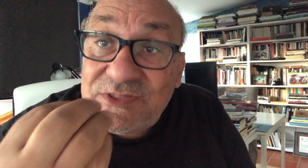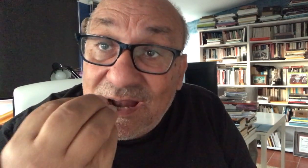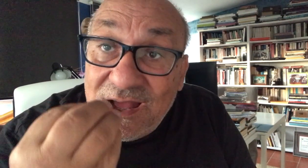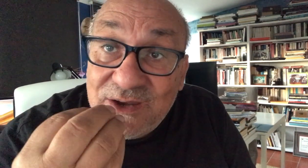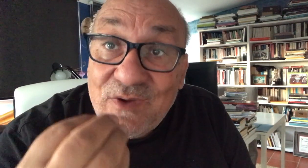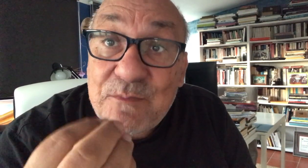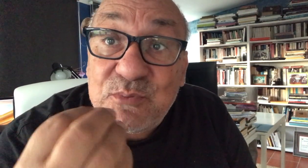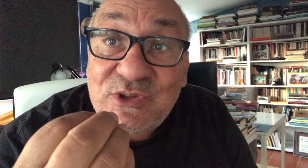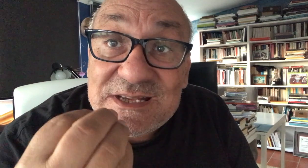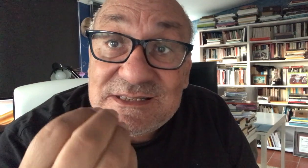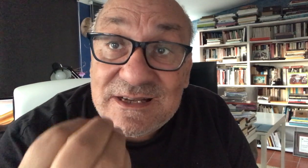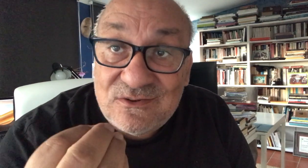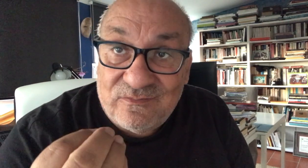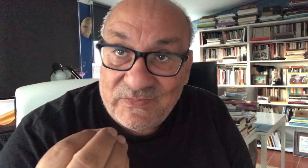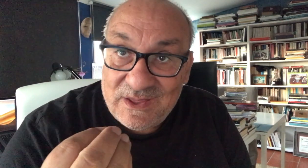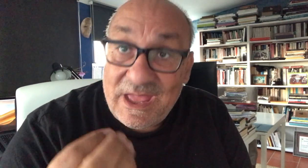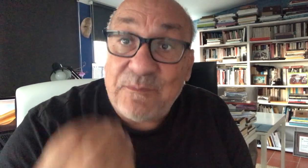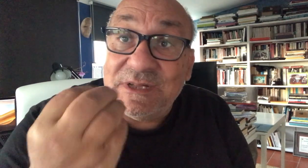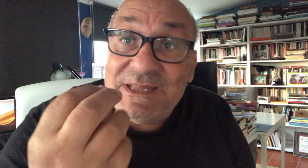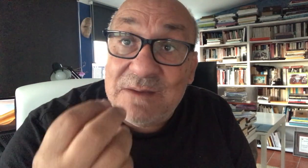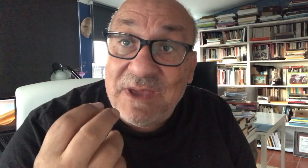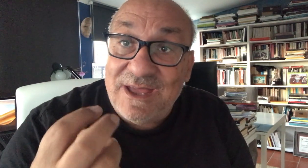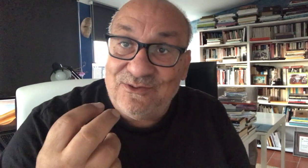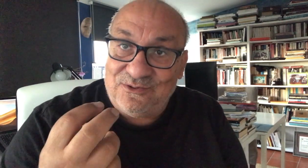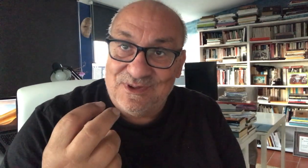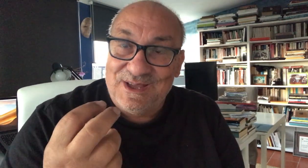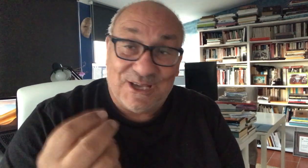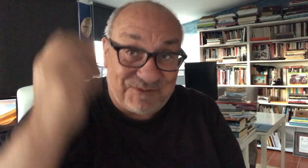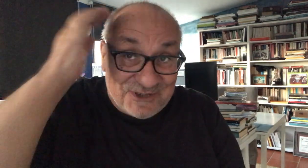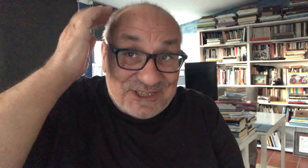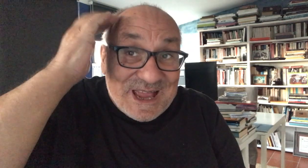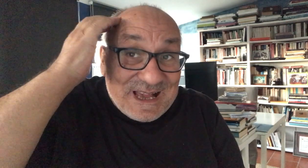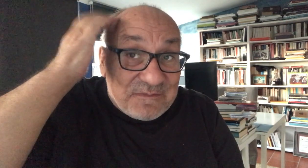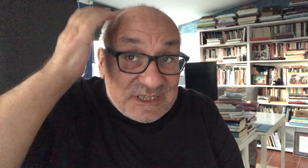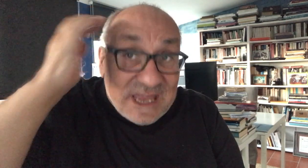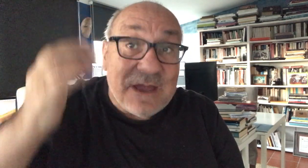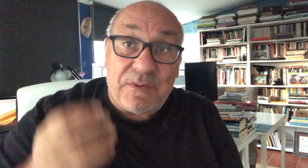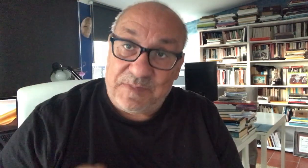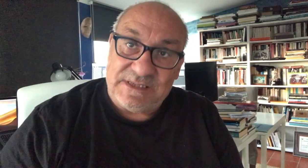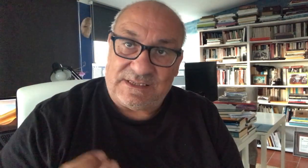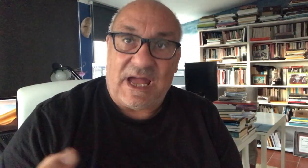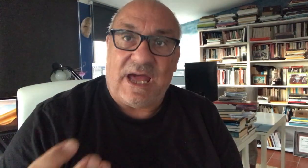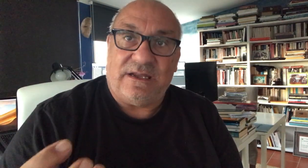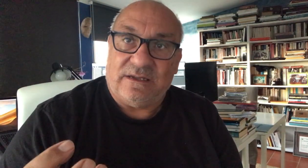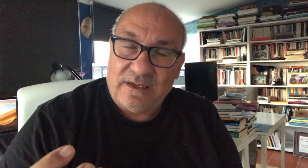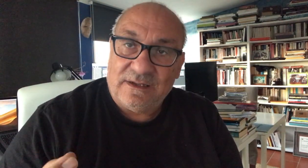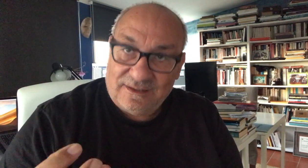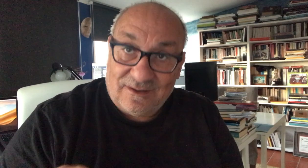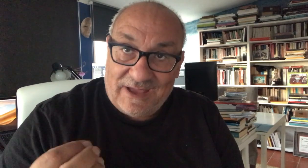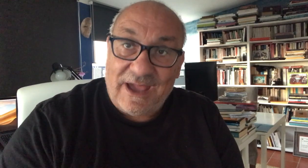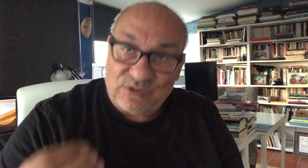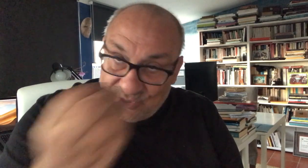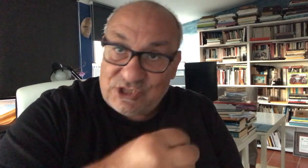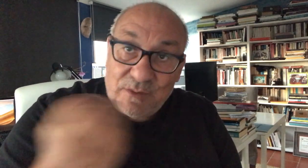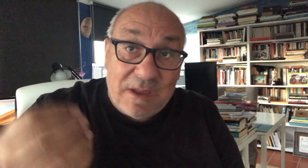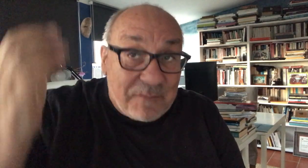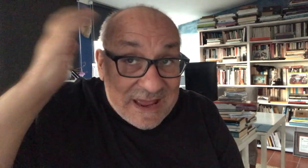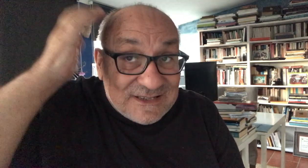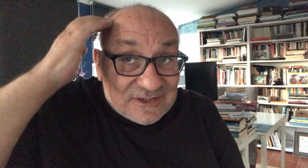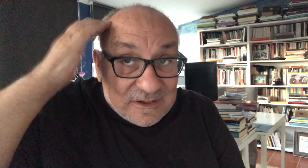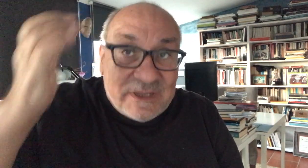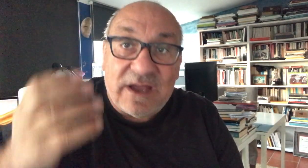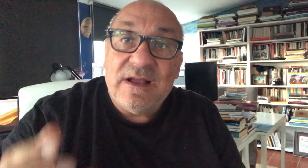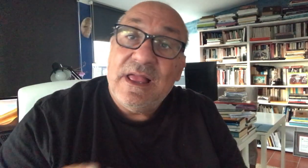é o contrário. É proteção. É planeamento. As pessoas têm cabecinha para pensar, não é? Os outros